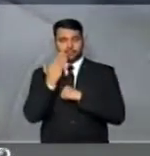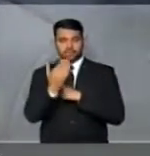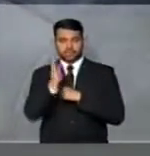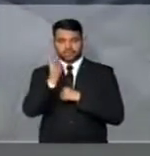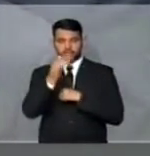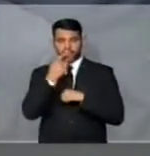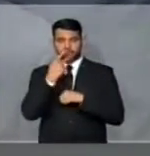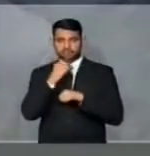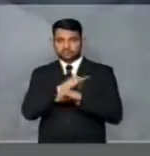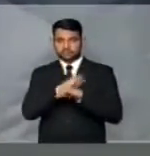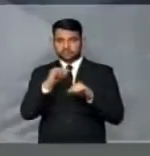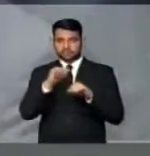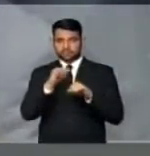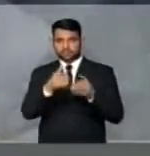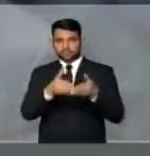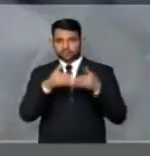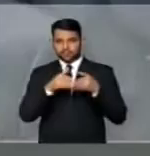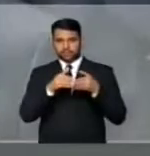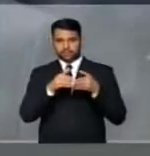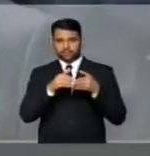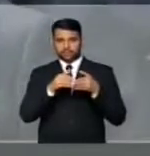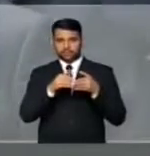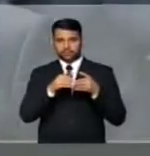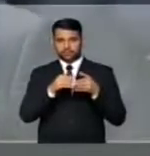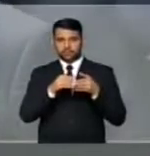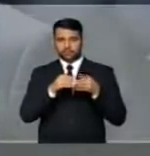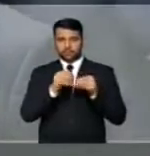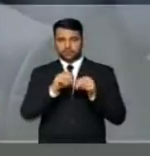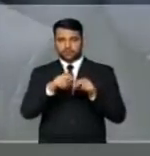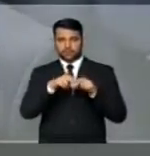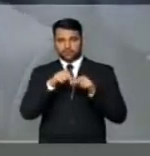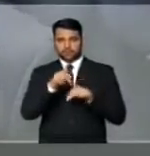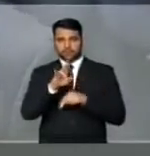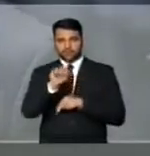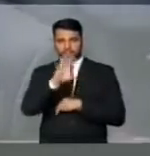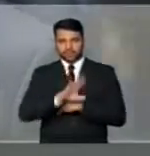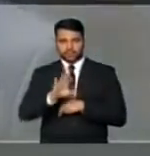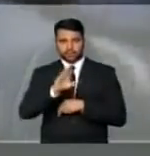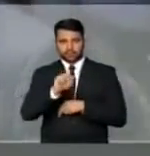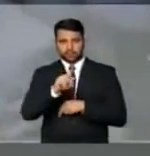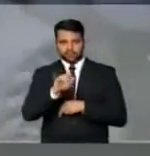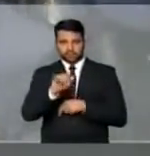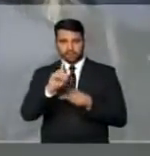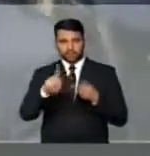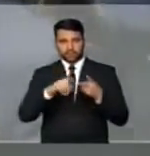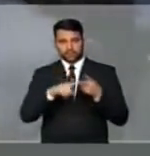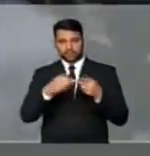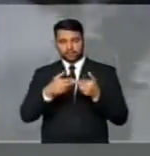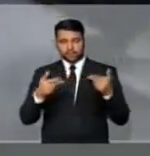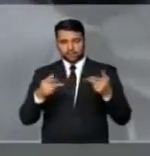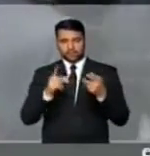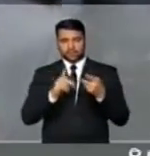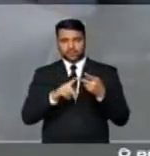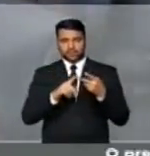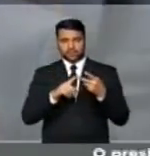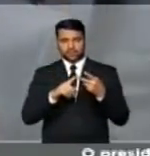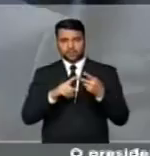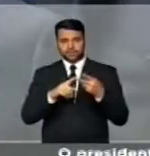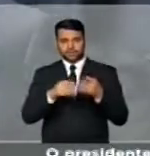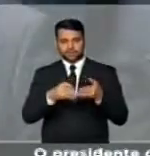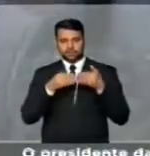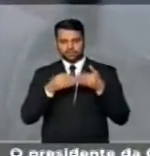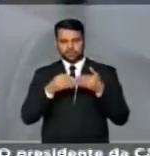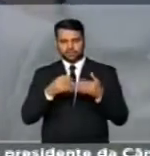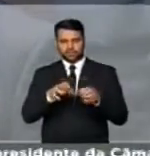na denúncia e no pedido de afastamento que foi feito pela Procuradoria-Geral da República, e no caso de recebimento